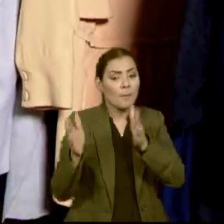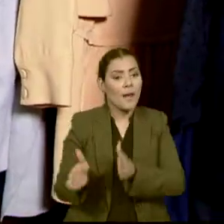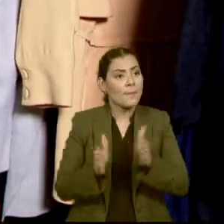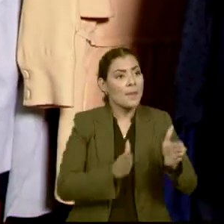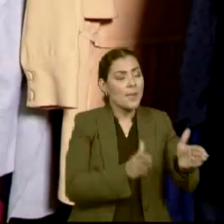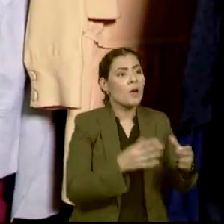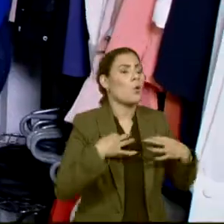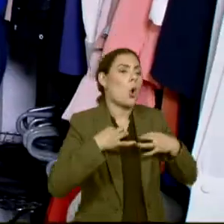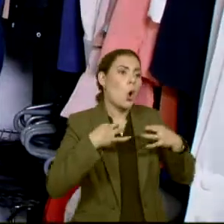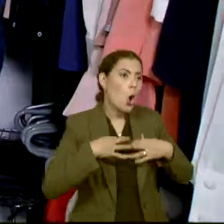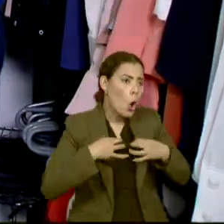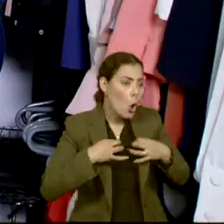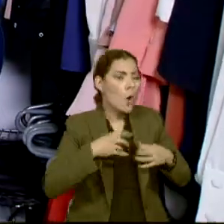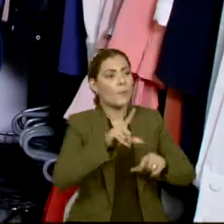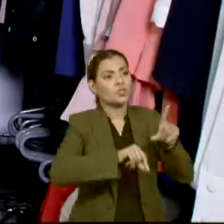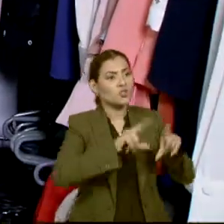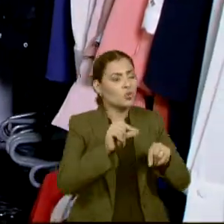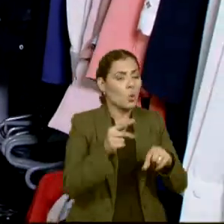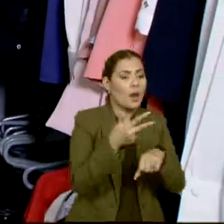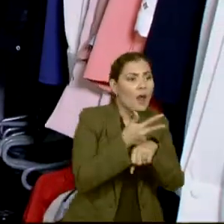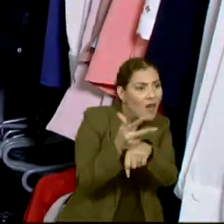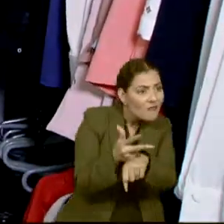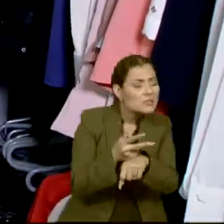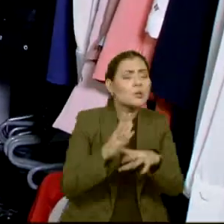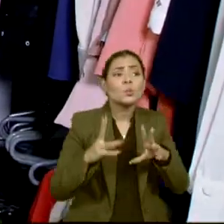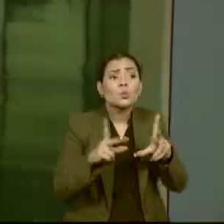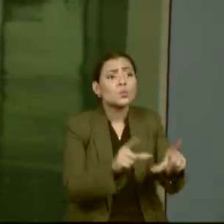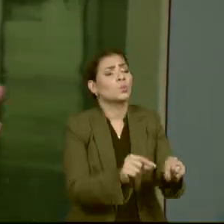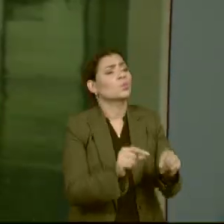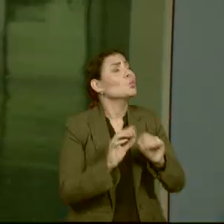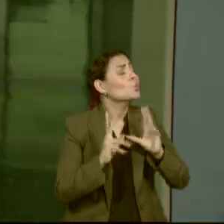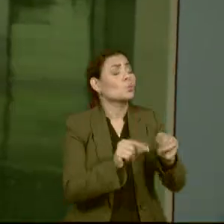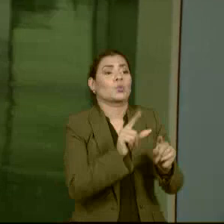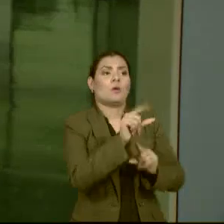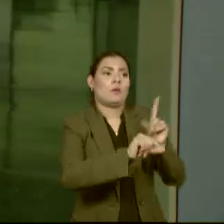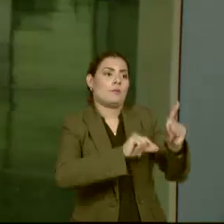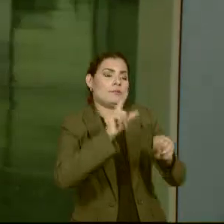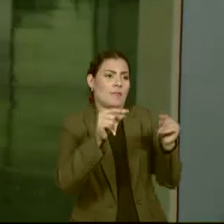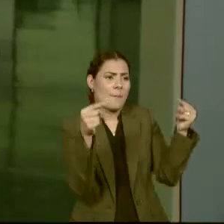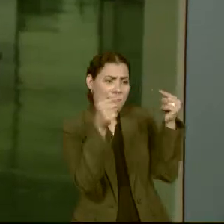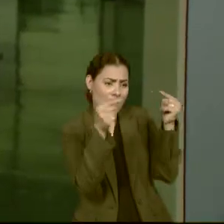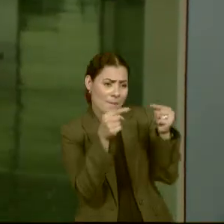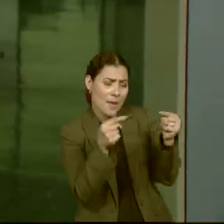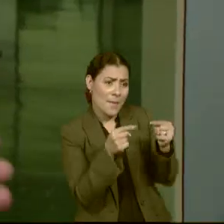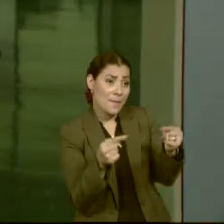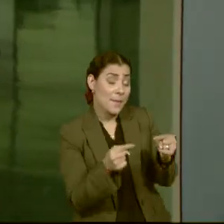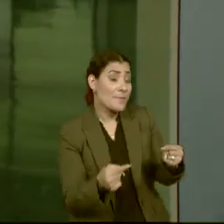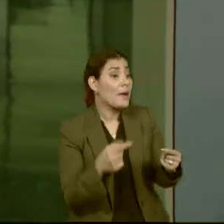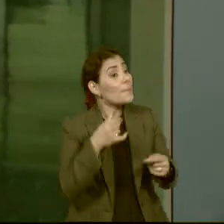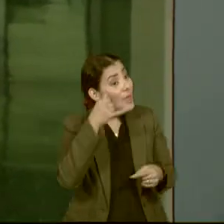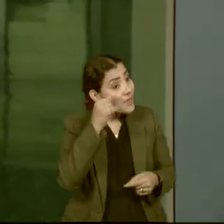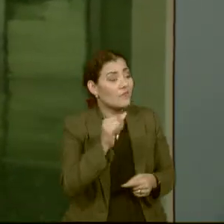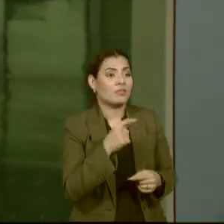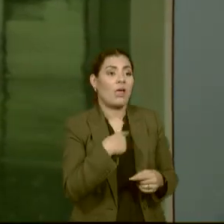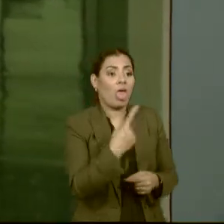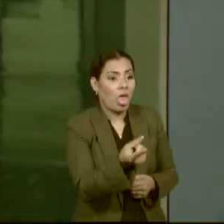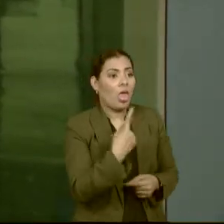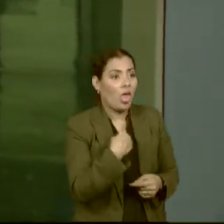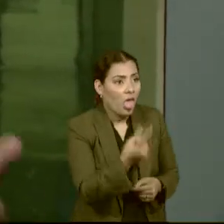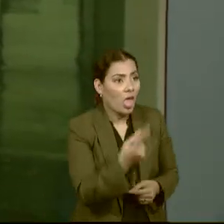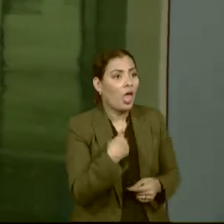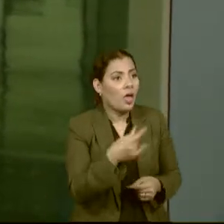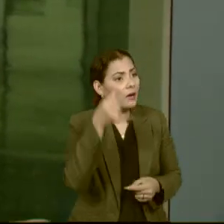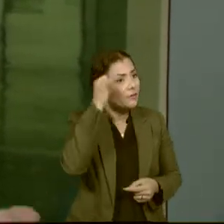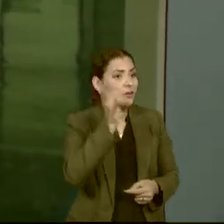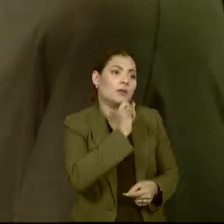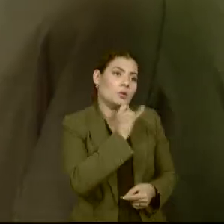uma O.D., que é uma ordem de gravação, por dia. E fazendo também toda uma logística para a gente não ficar indo e voltando nos